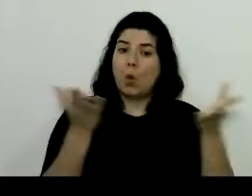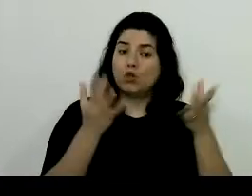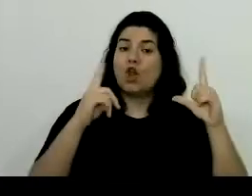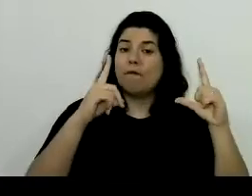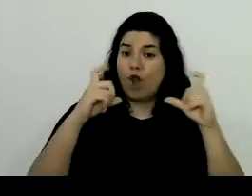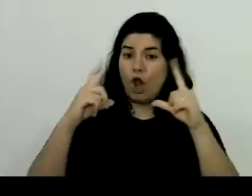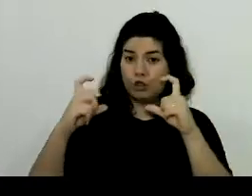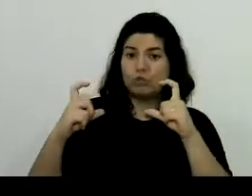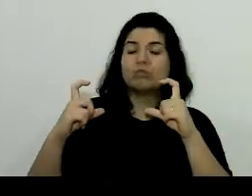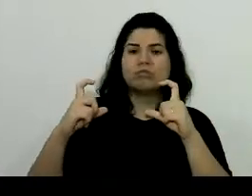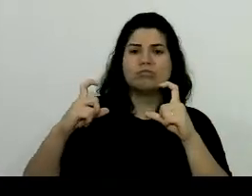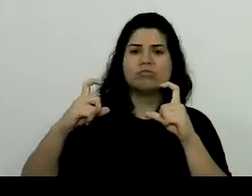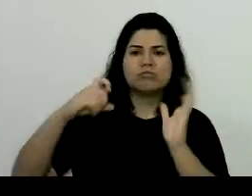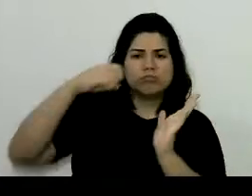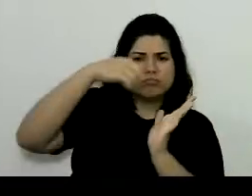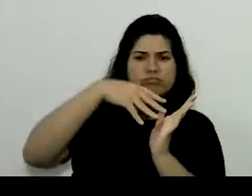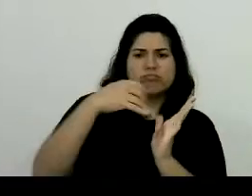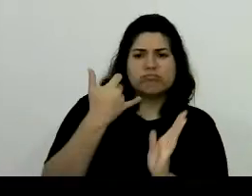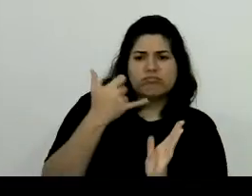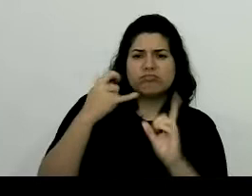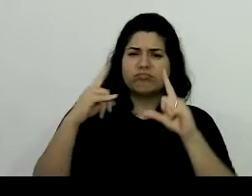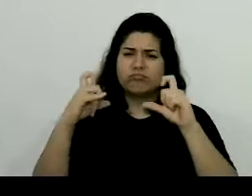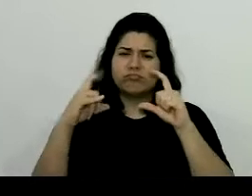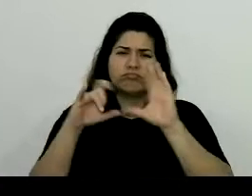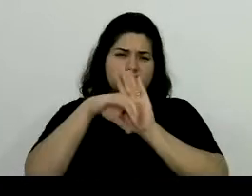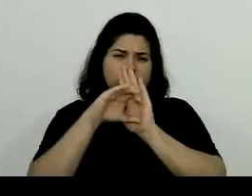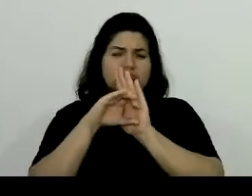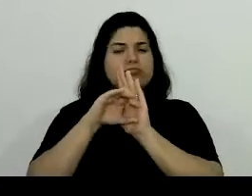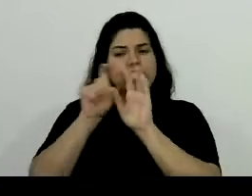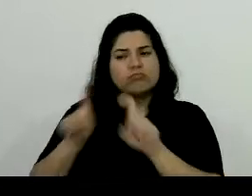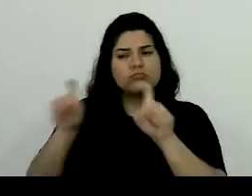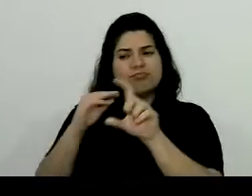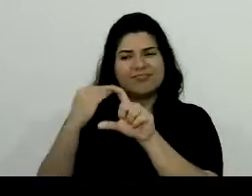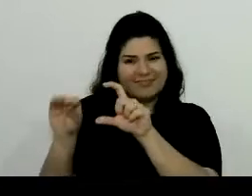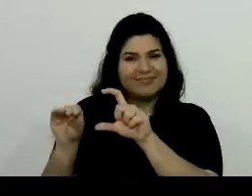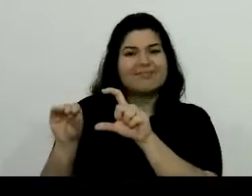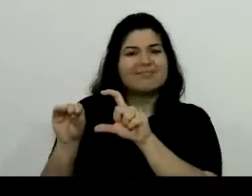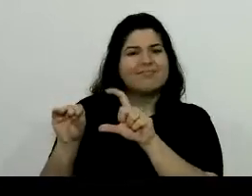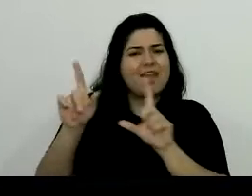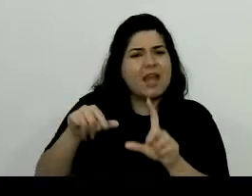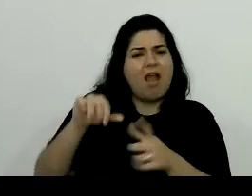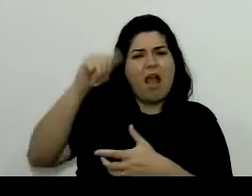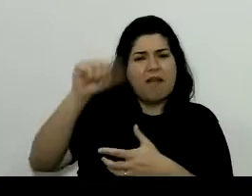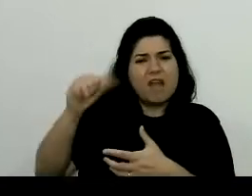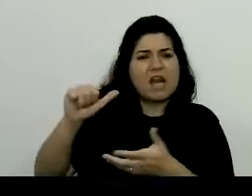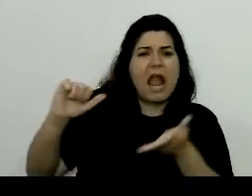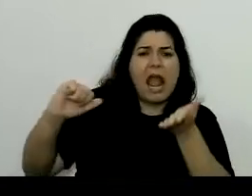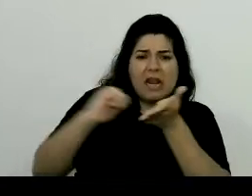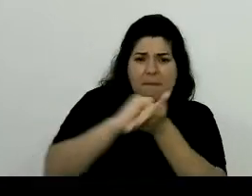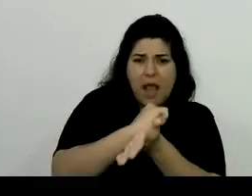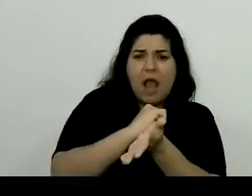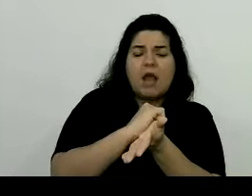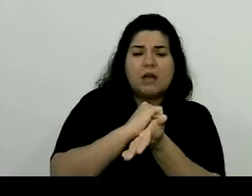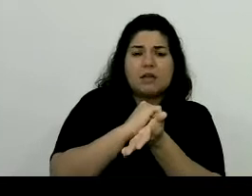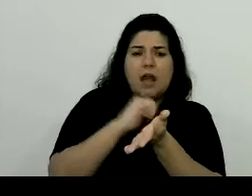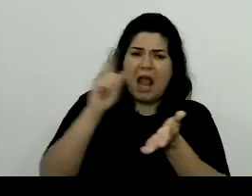tabu? Falar em avaliar e selecionar? Avaliar e eliminar, né? Eliminar fotos? Seria um